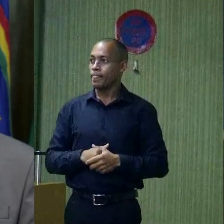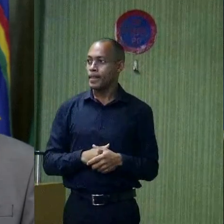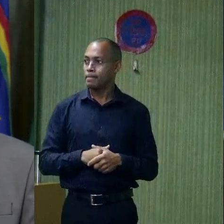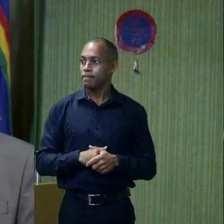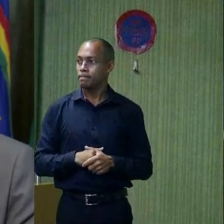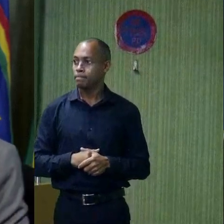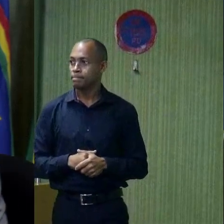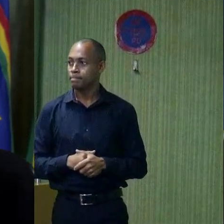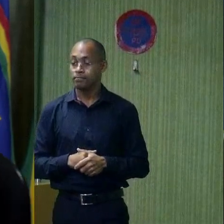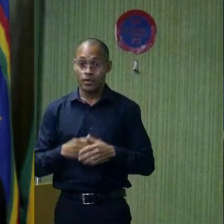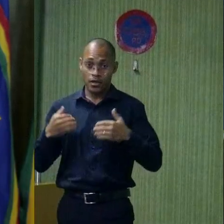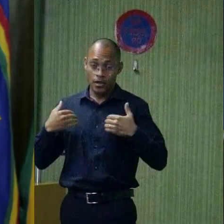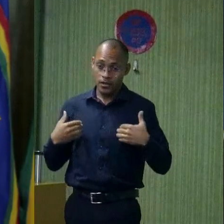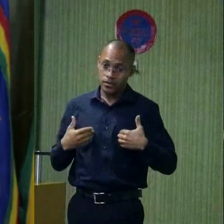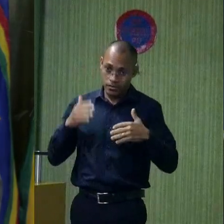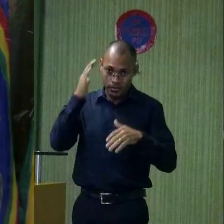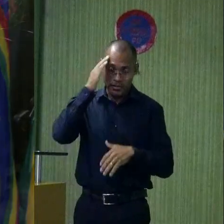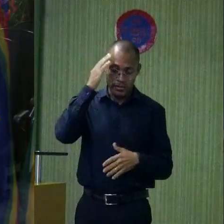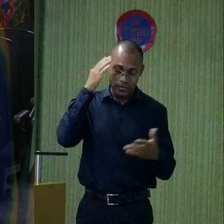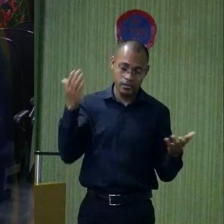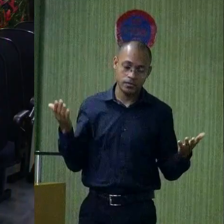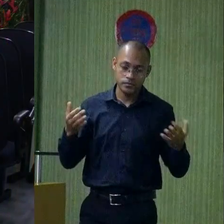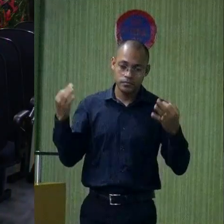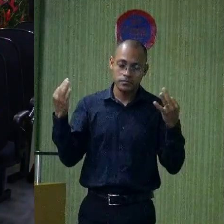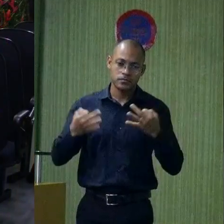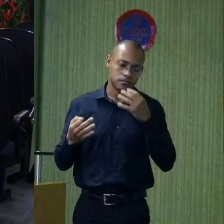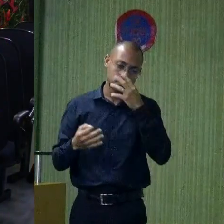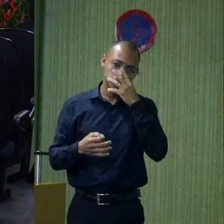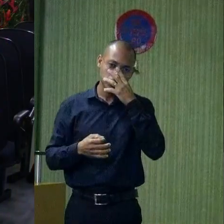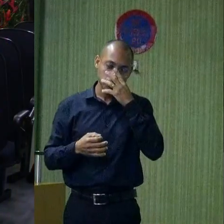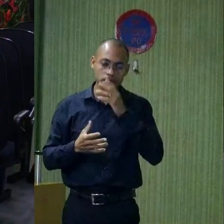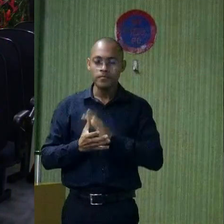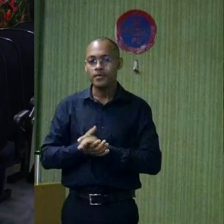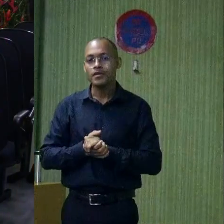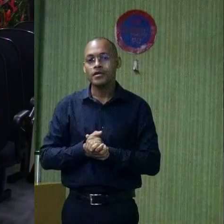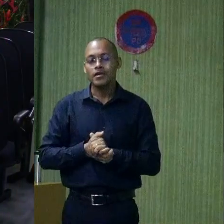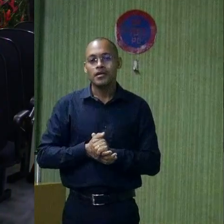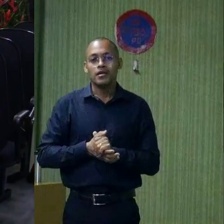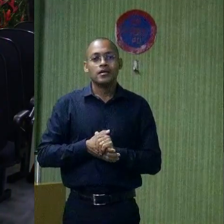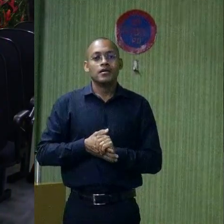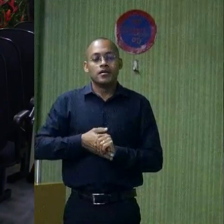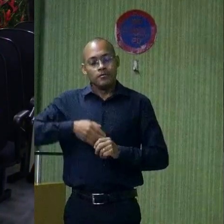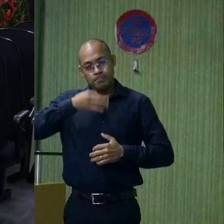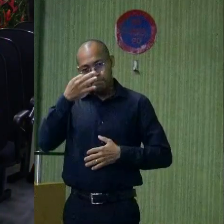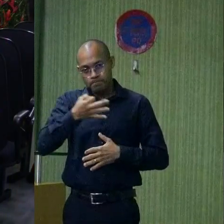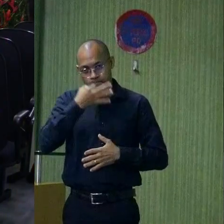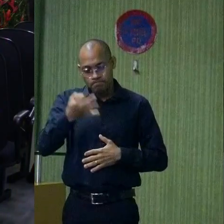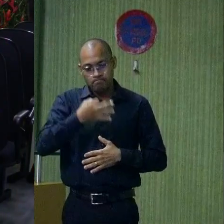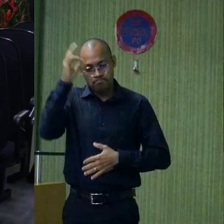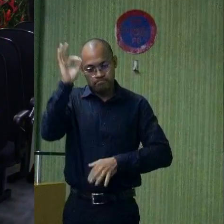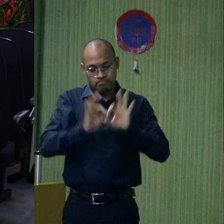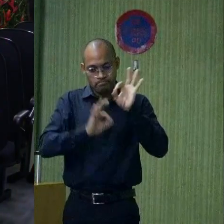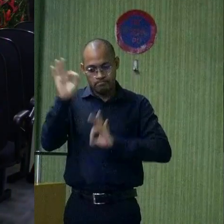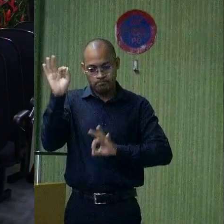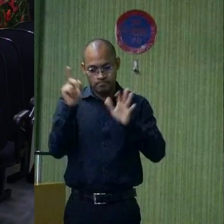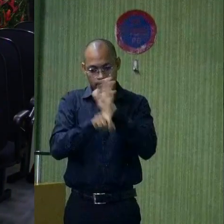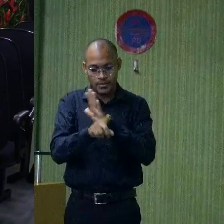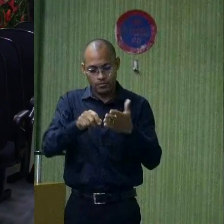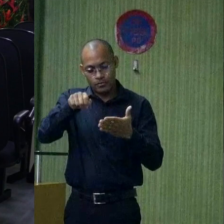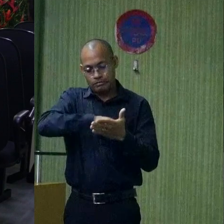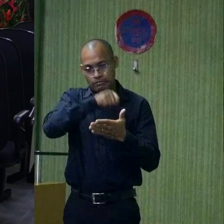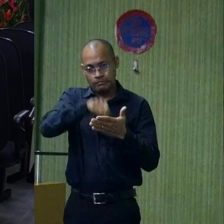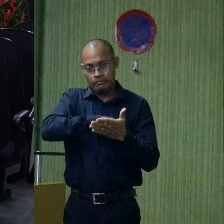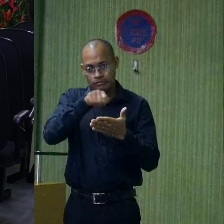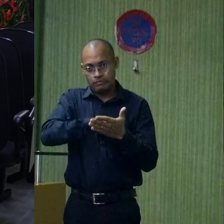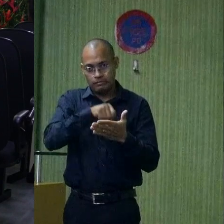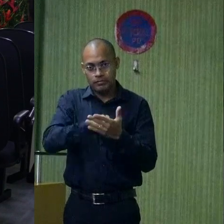entendo perfeitamente a orientação do do nosso encontro de limitar as perguntas por escrito aqui através